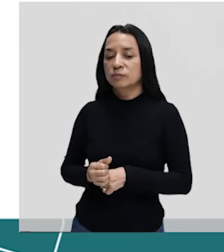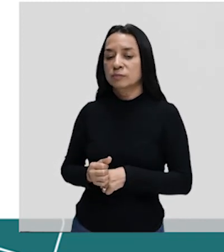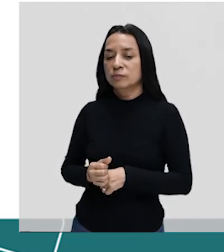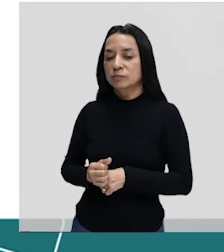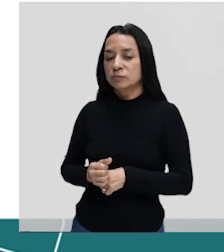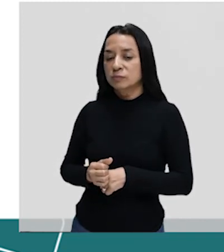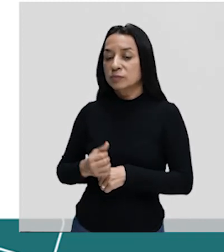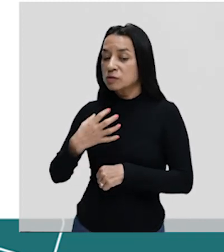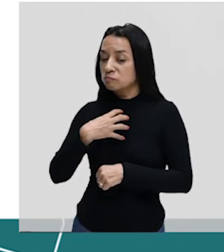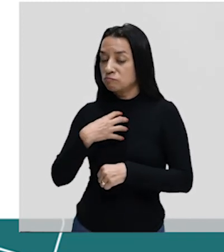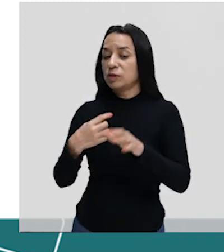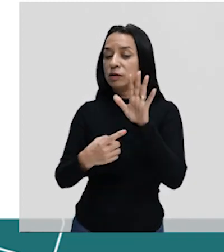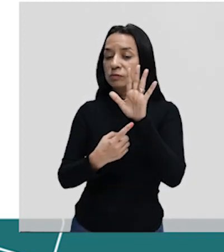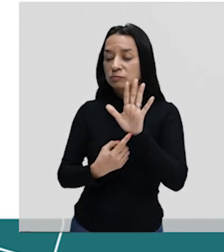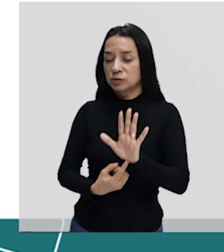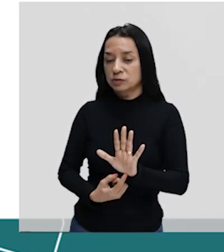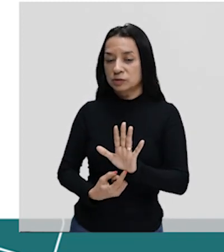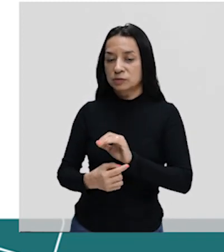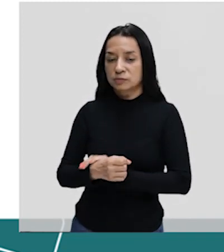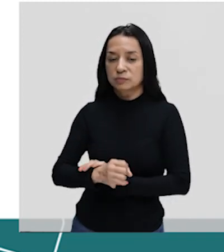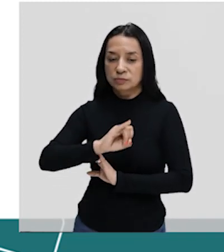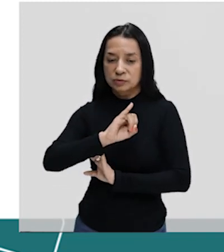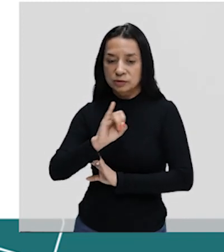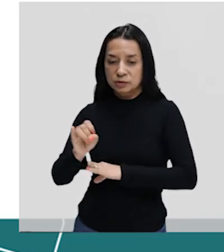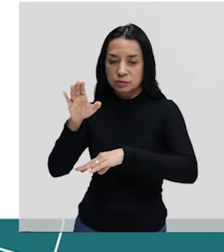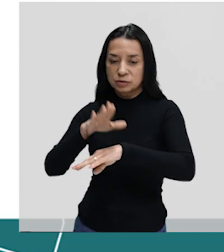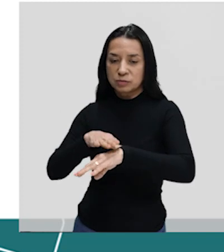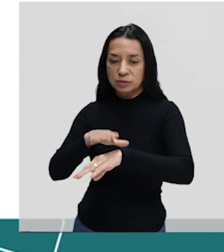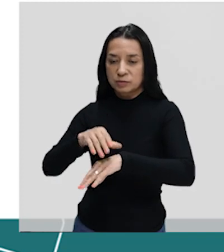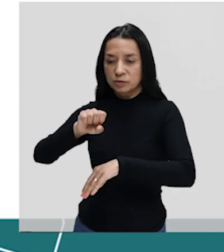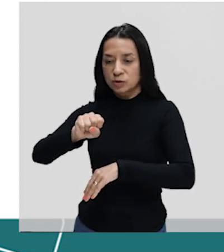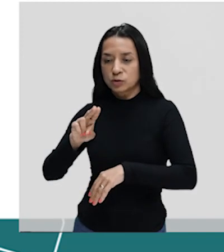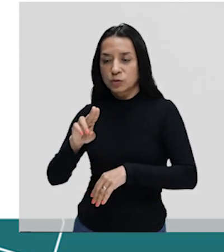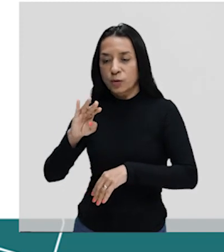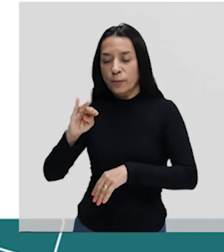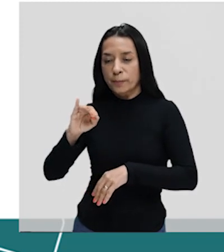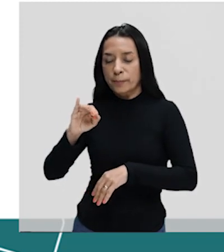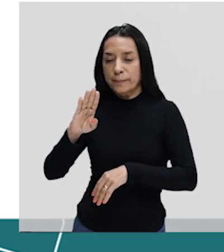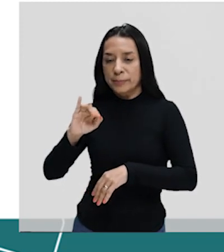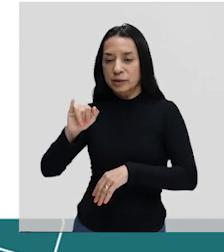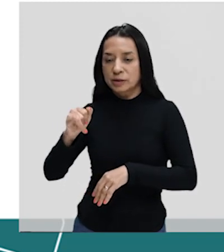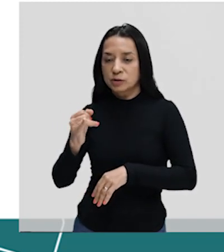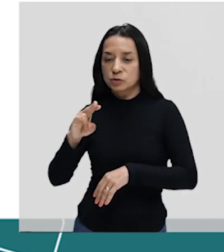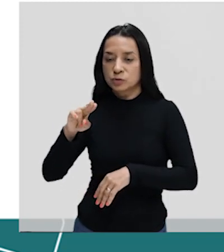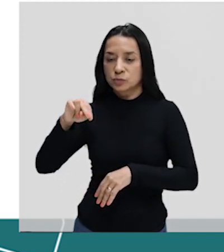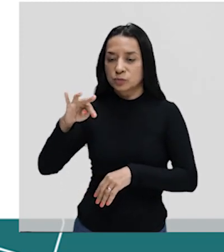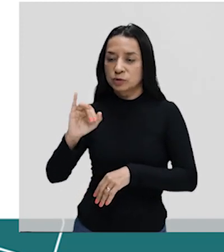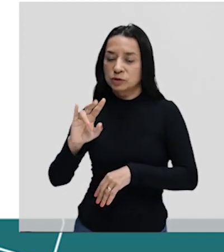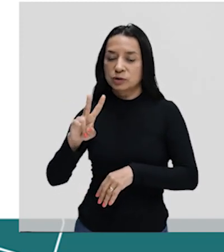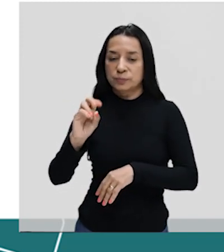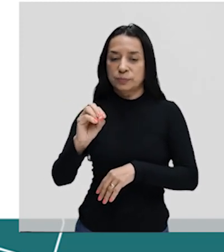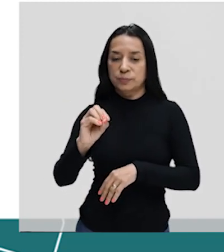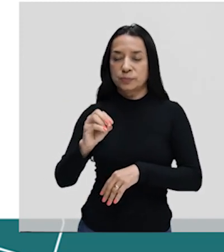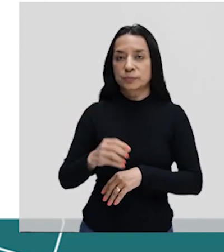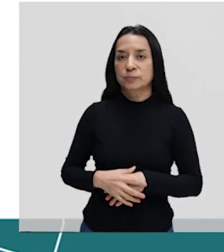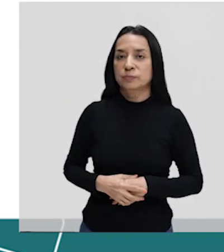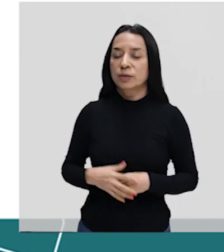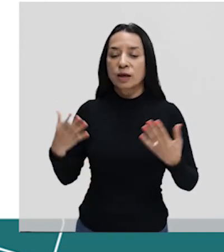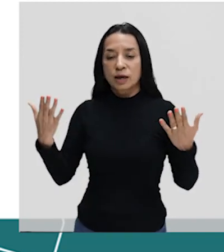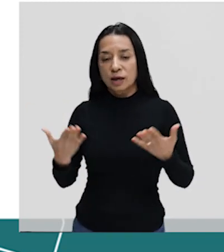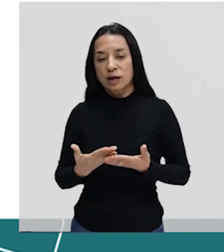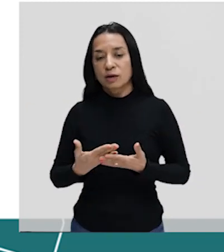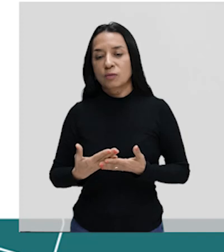indicativo, se o chamássemos subjuntivo. Os verbos conjugados, agora que a gente vai para o imperativo.